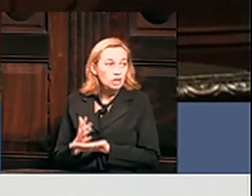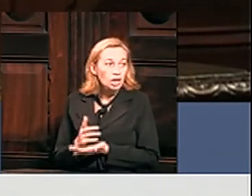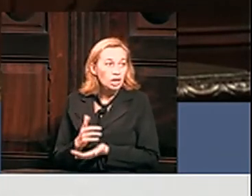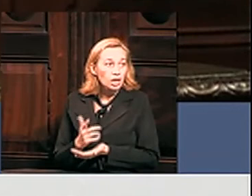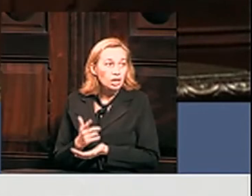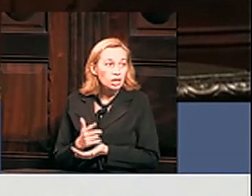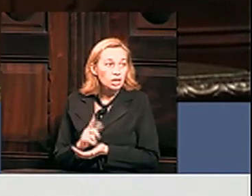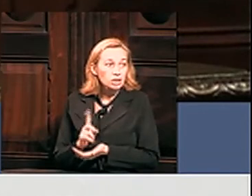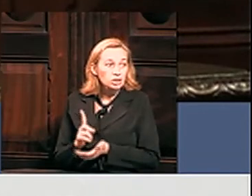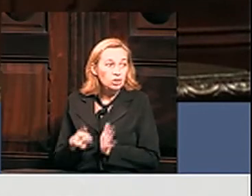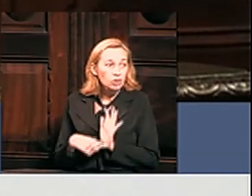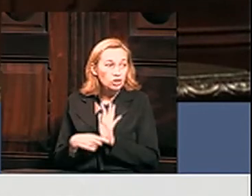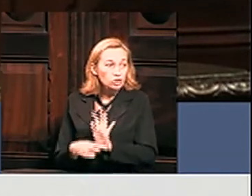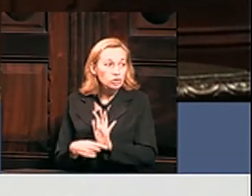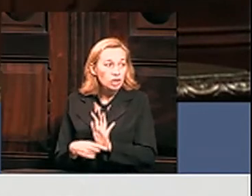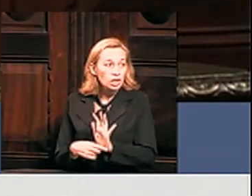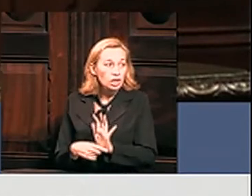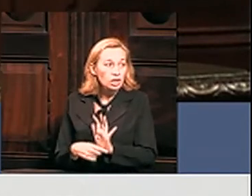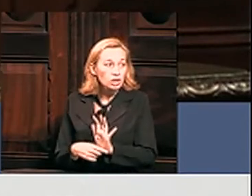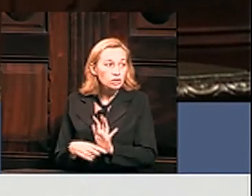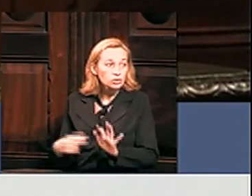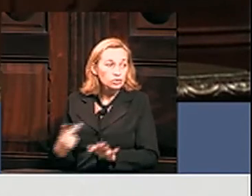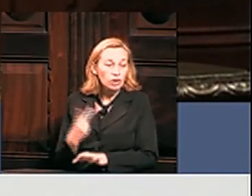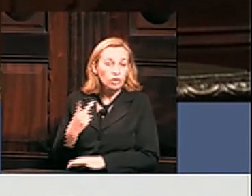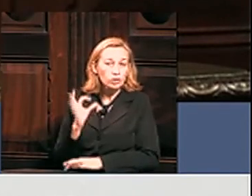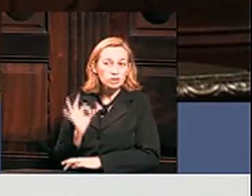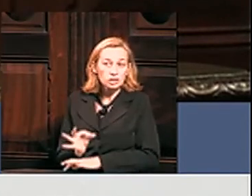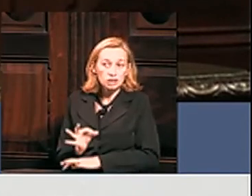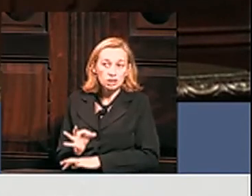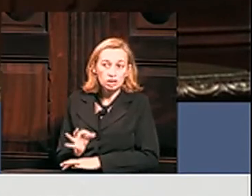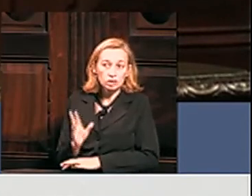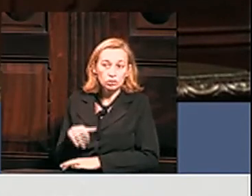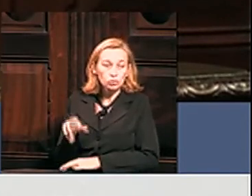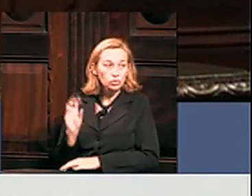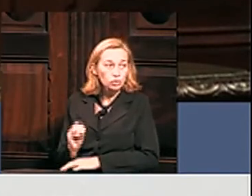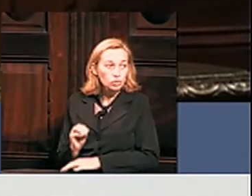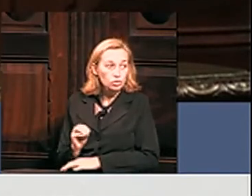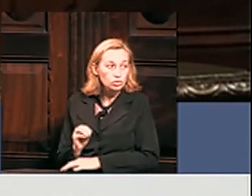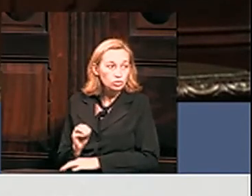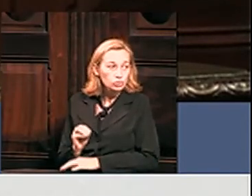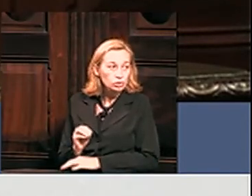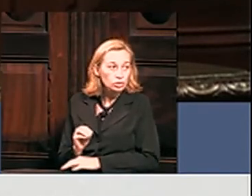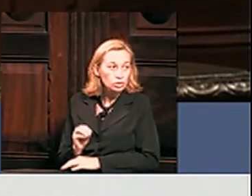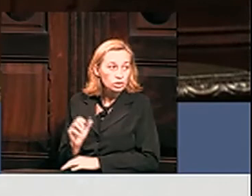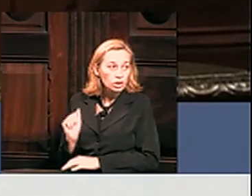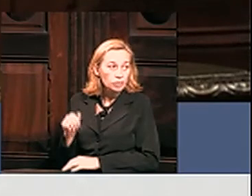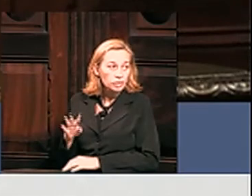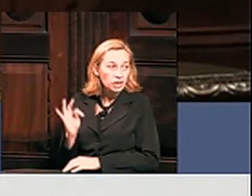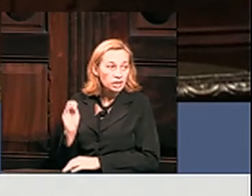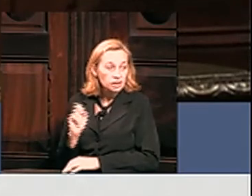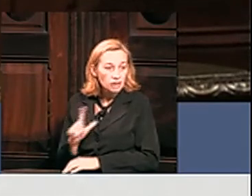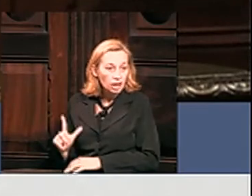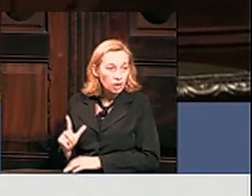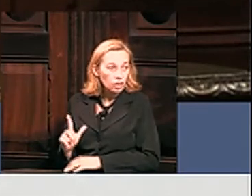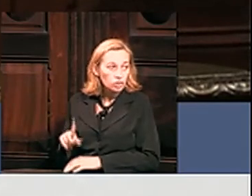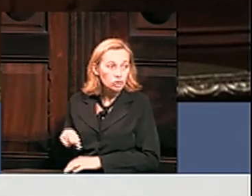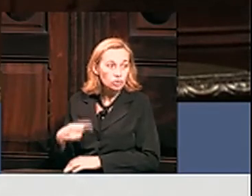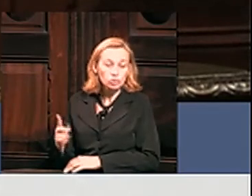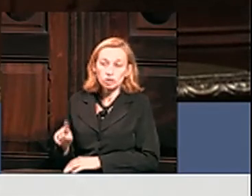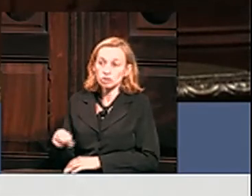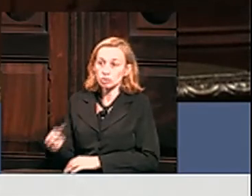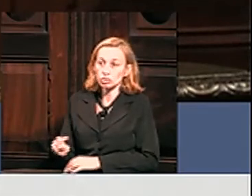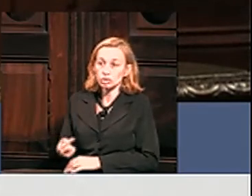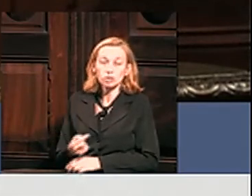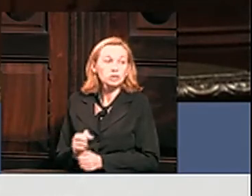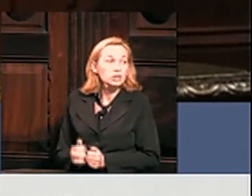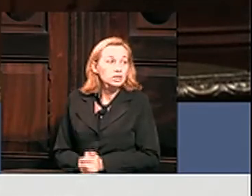investir os valores devidos ao Fundo de Conservação Ambiental, o FECAM, entre tantas